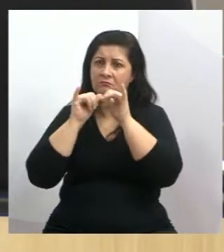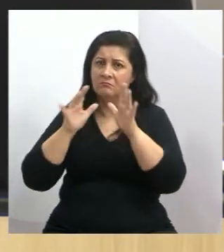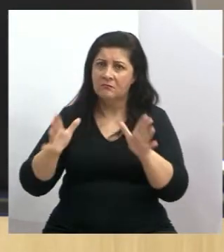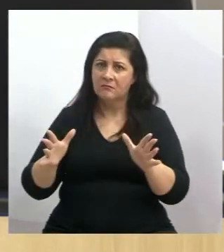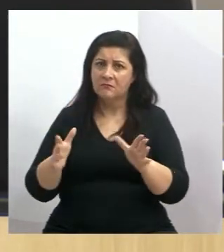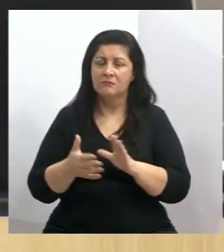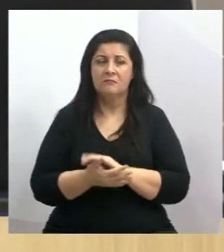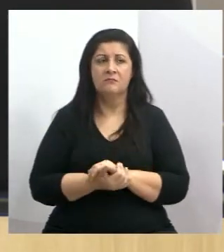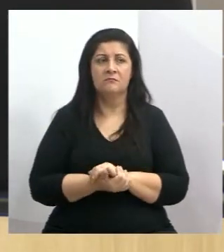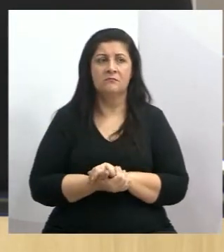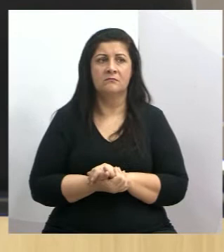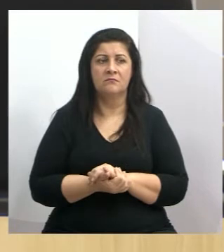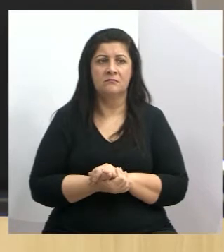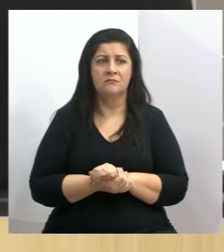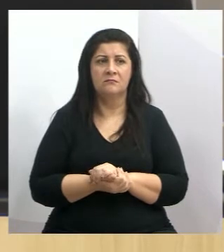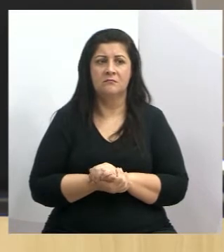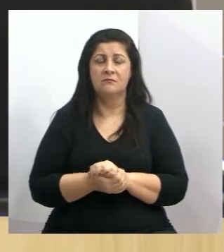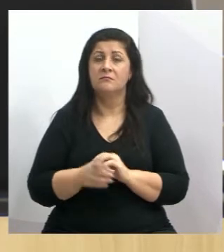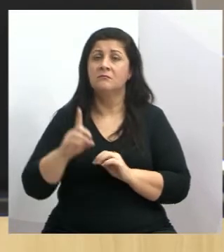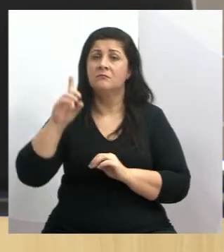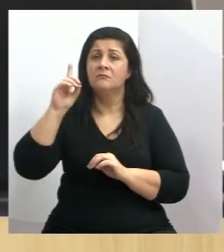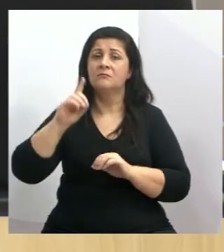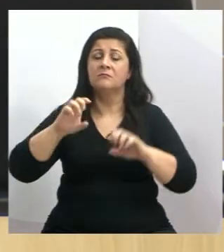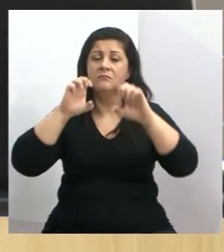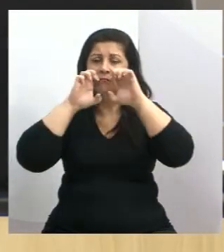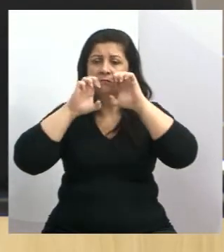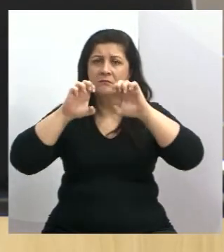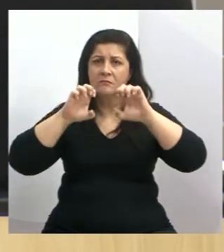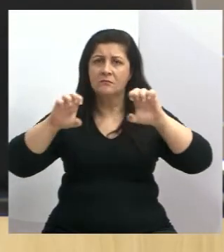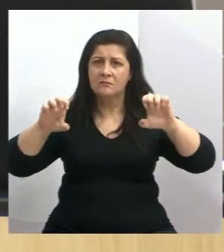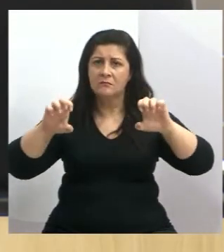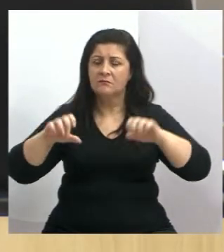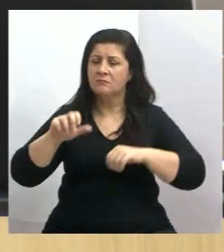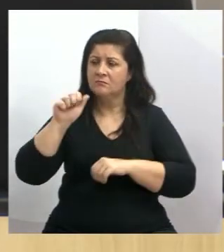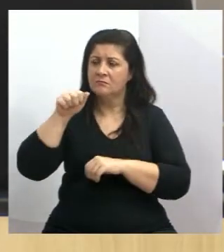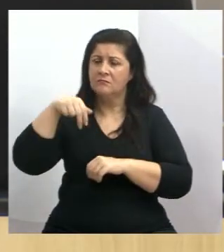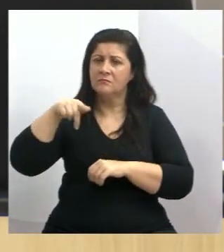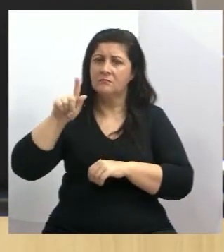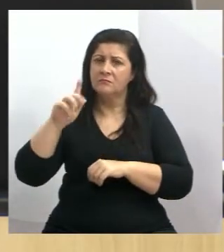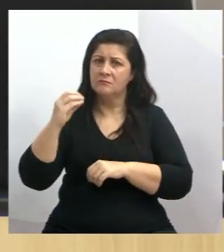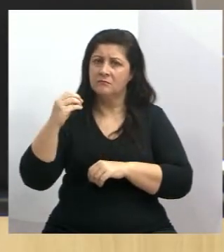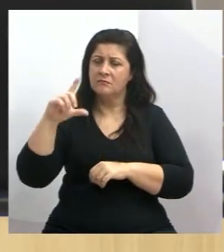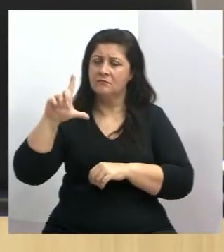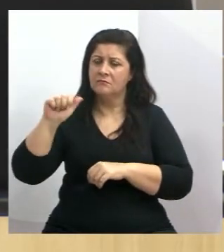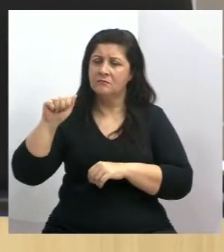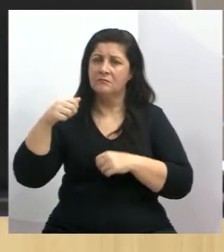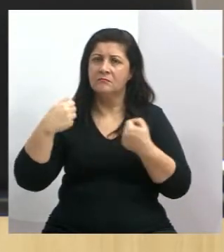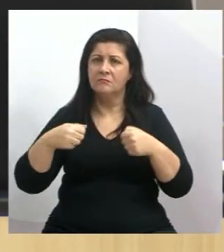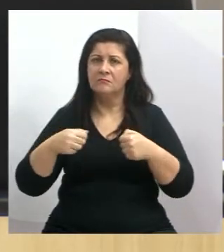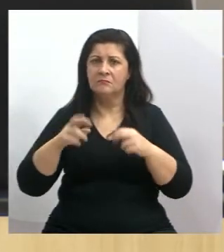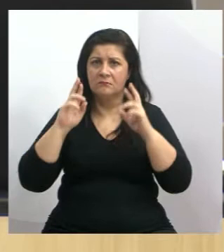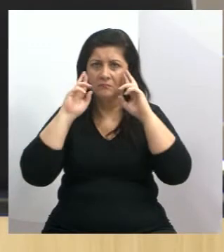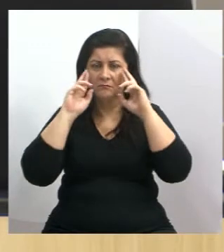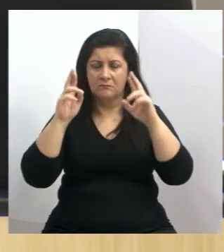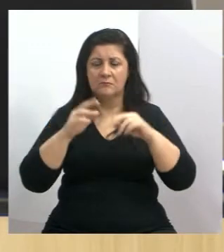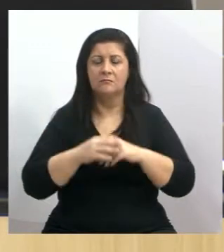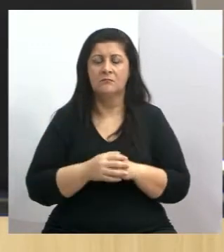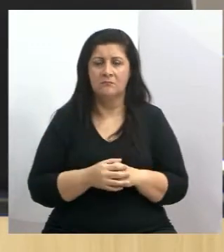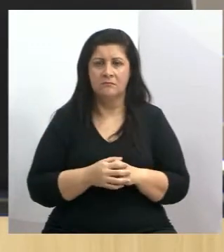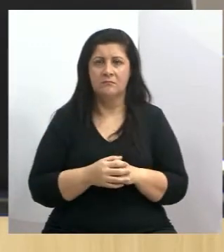religião é porque o direito de pregar a palavra de Deus em Angola sejam restabelecidas fez registro